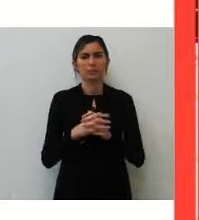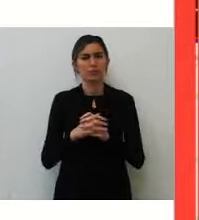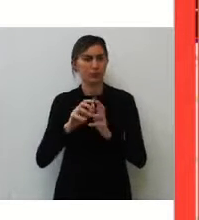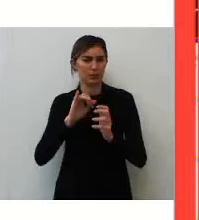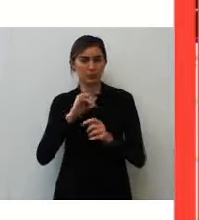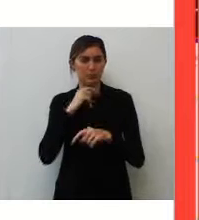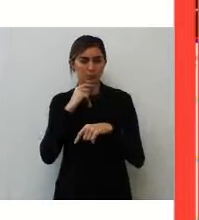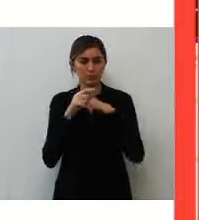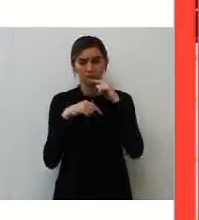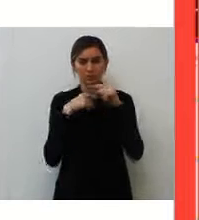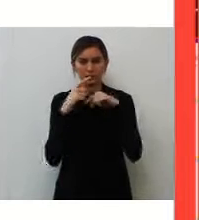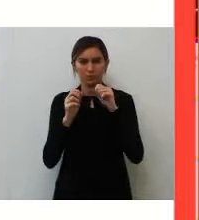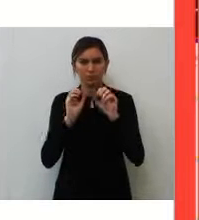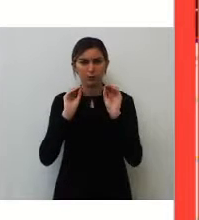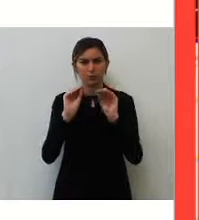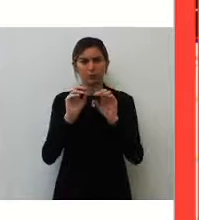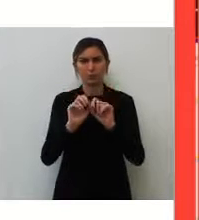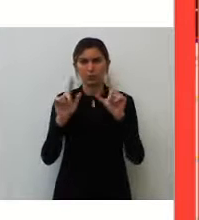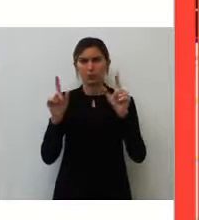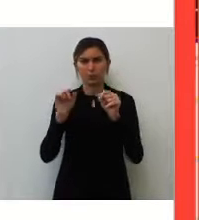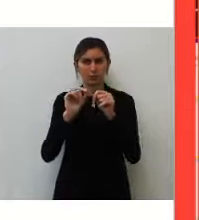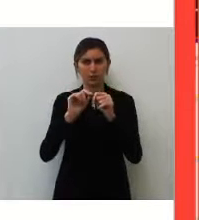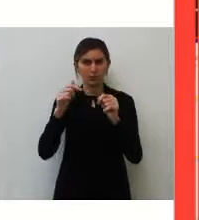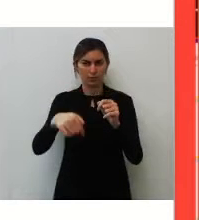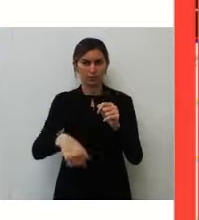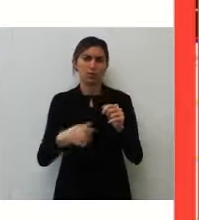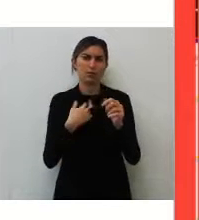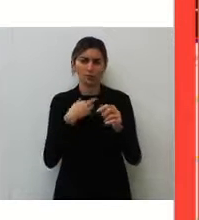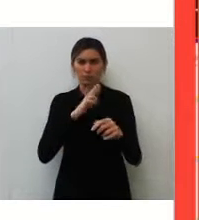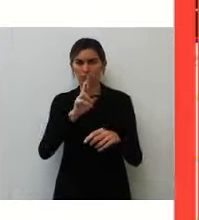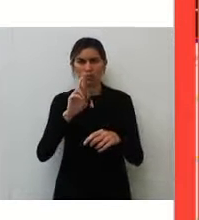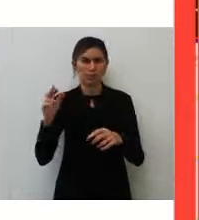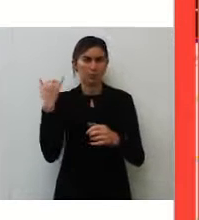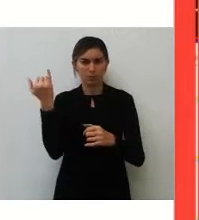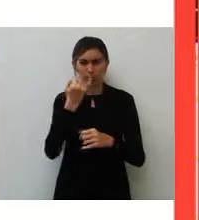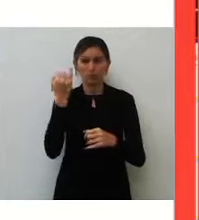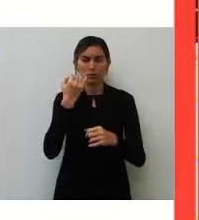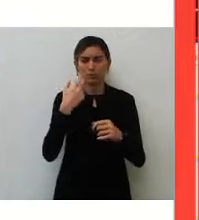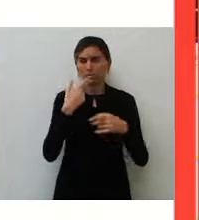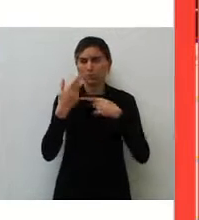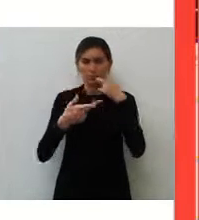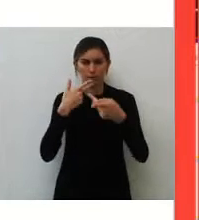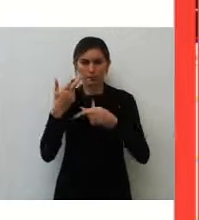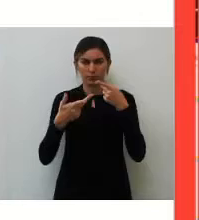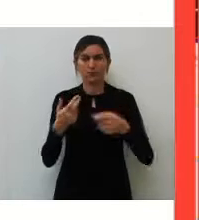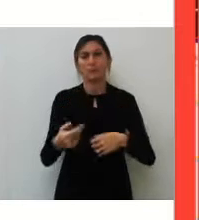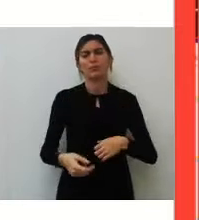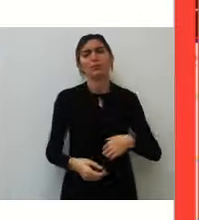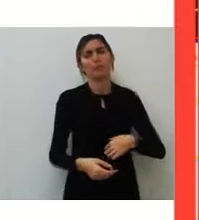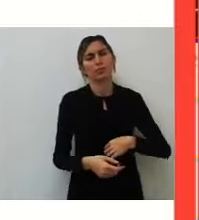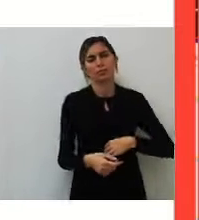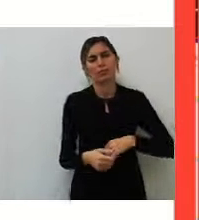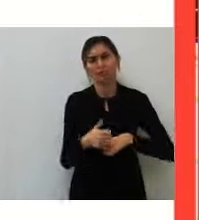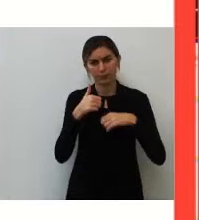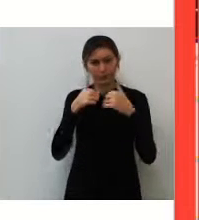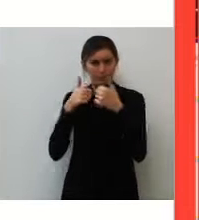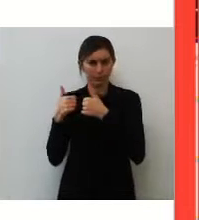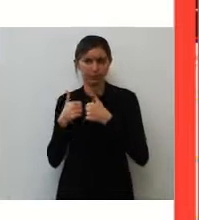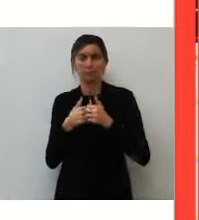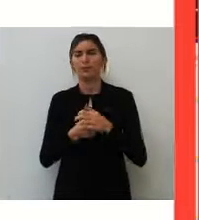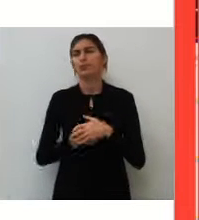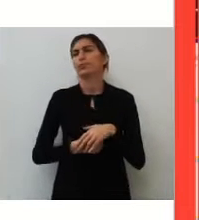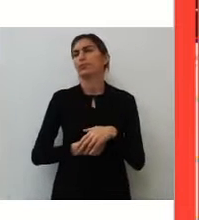e se não conseguir jogar no a pergunta me faz aqui mesmo três pontos que importa a gente falar com o pessoal oi beleza